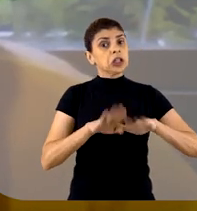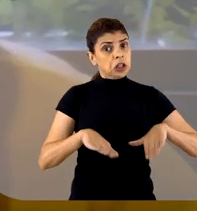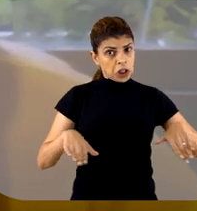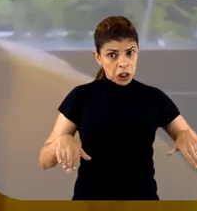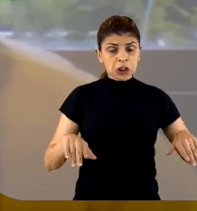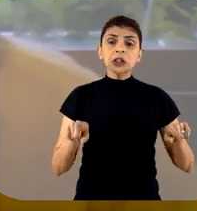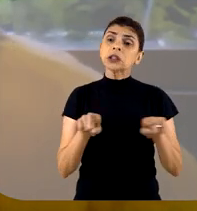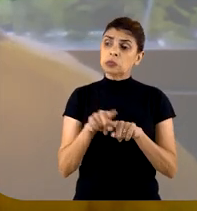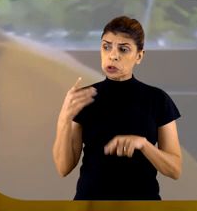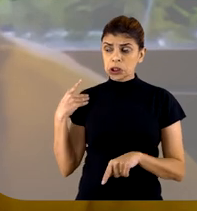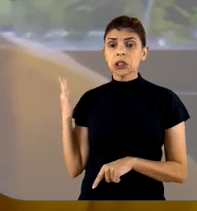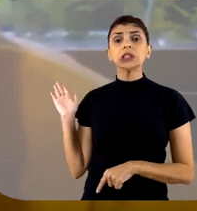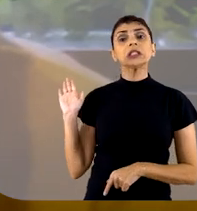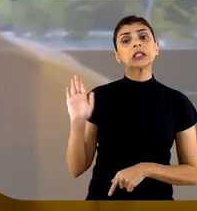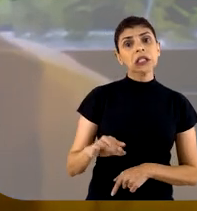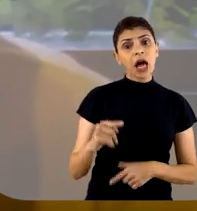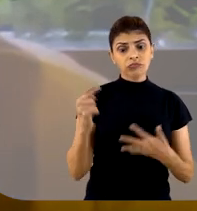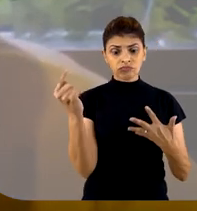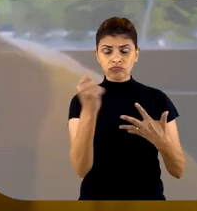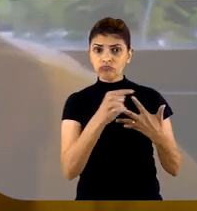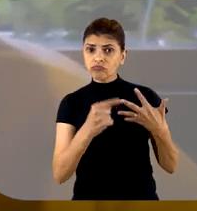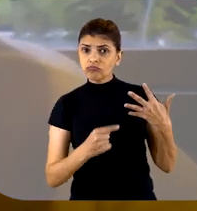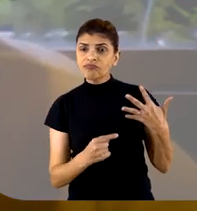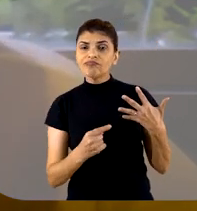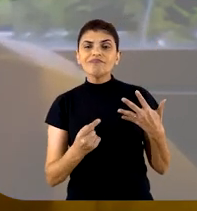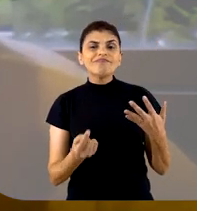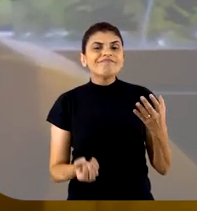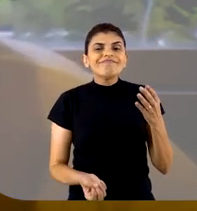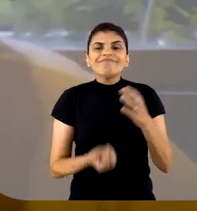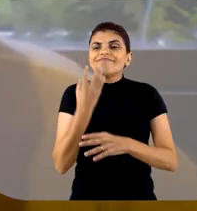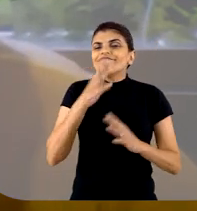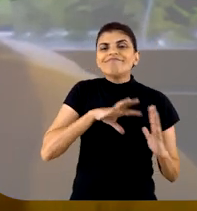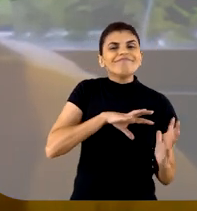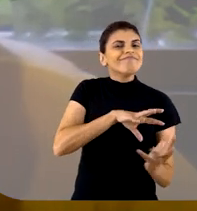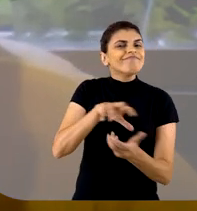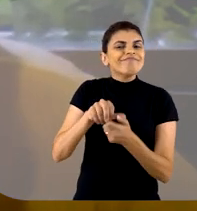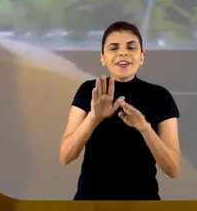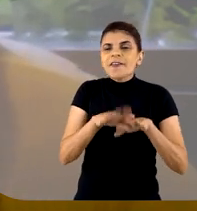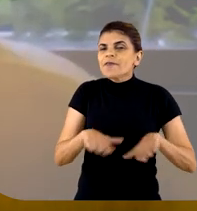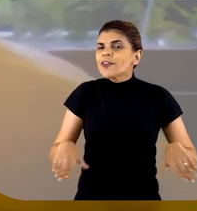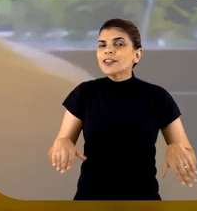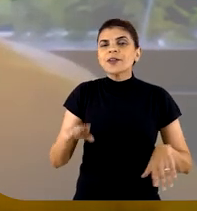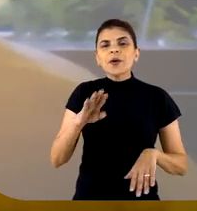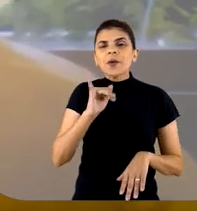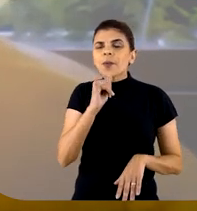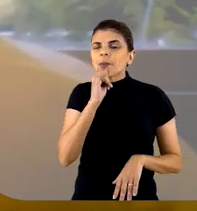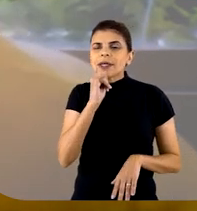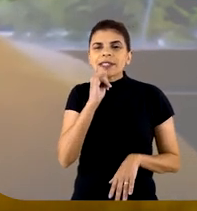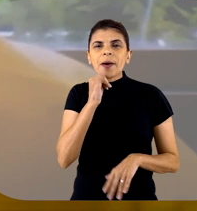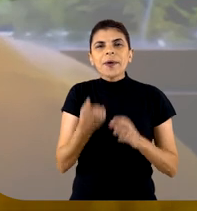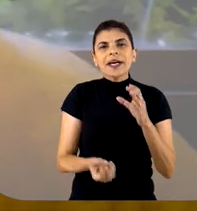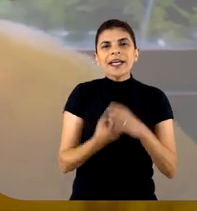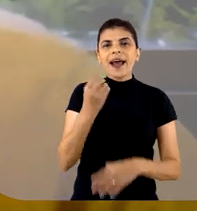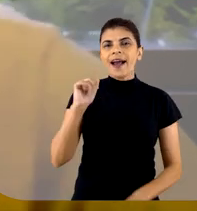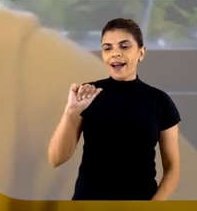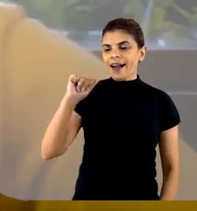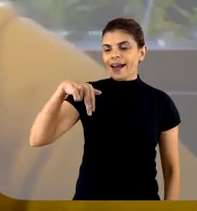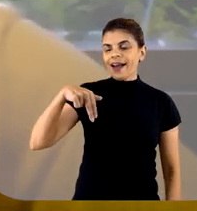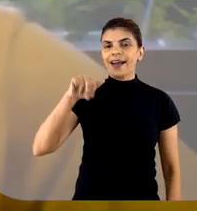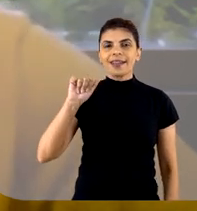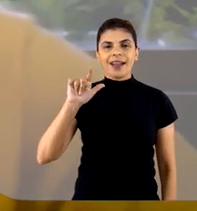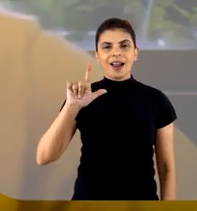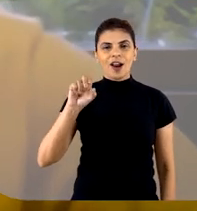porque as crianças trazem elementos do universo infantil. E isso é essencial, por exemplo, na criação de analogias que